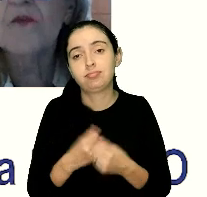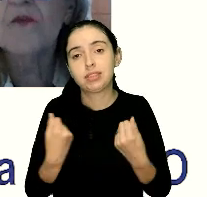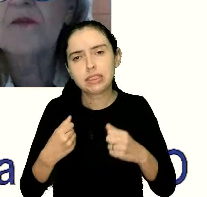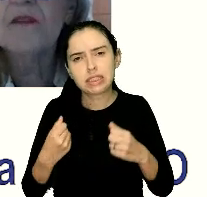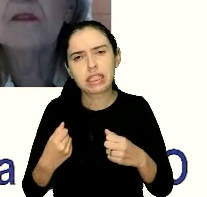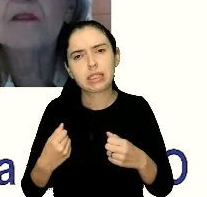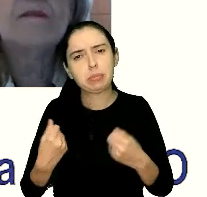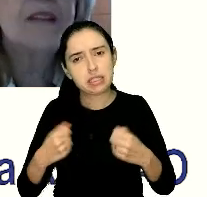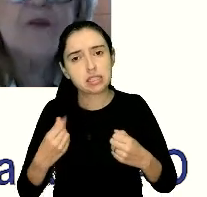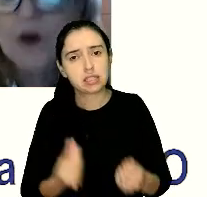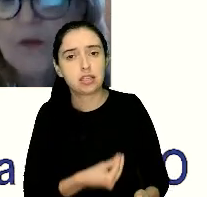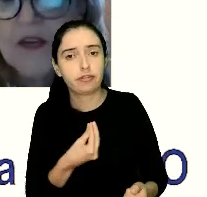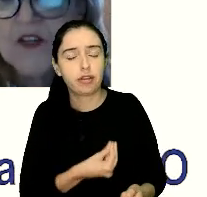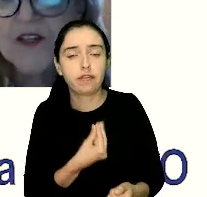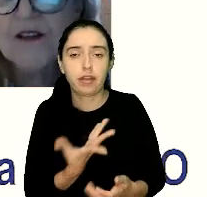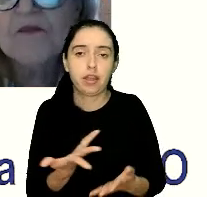vivida